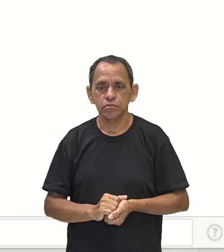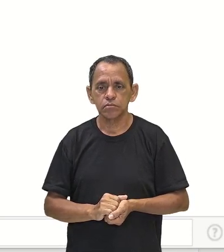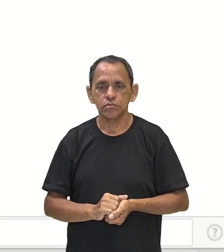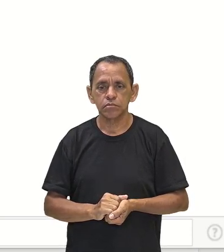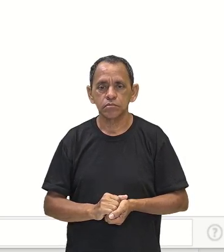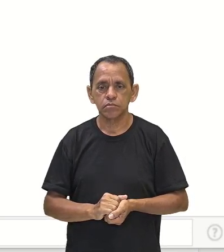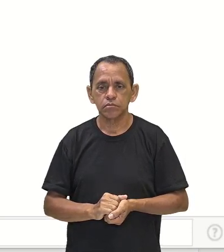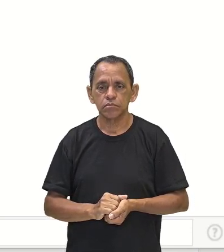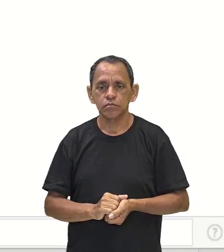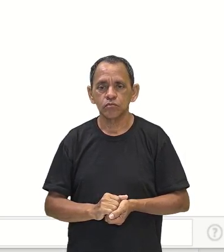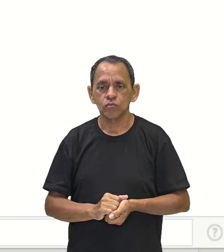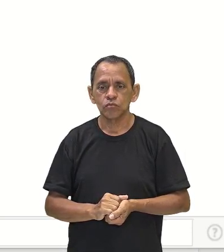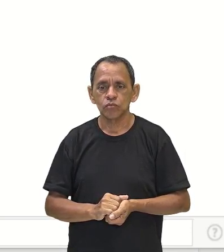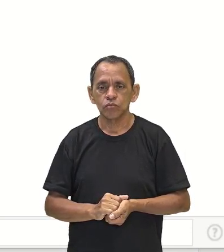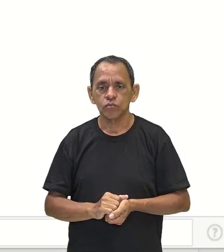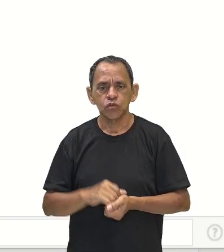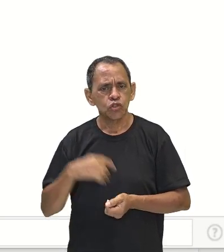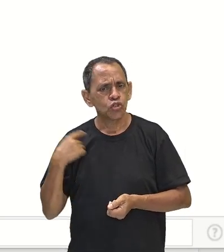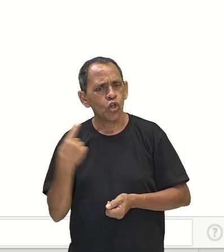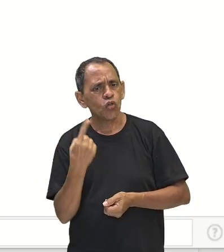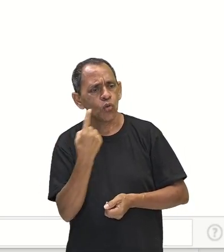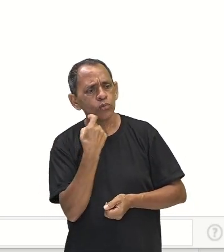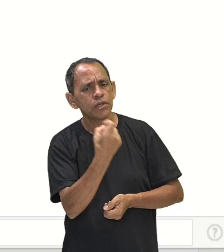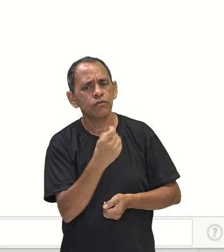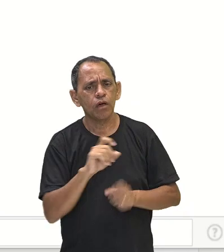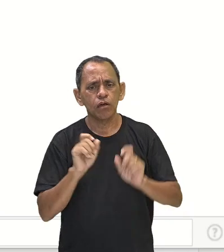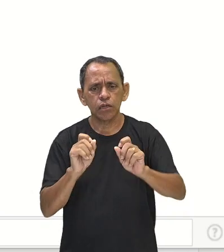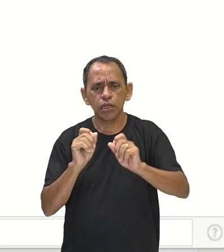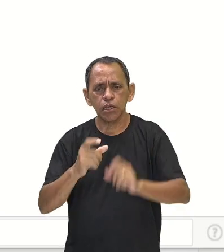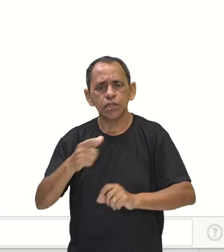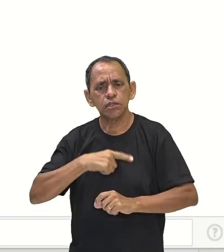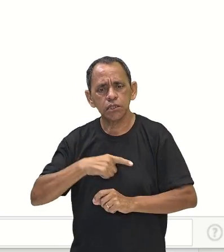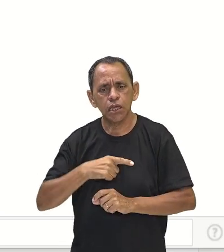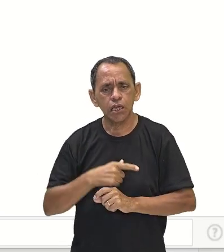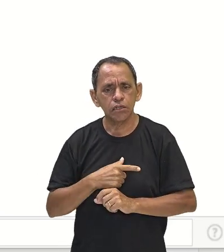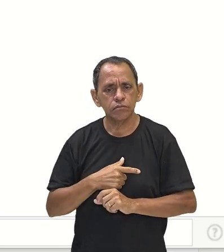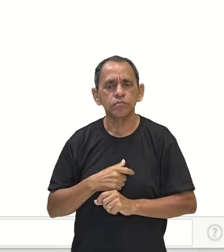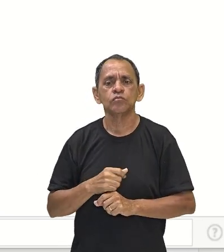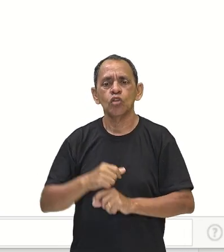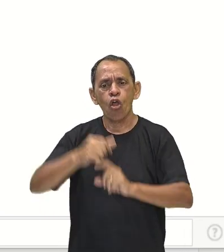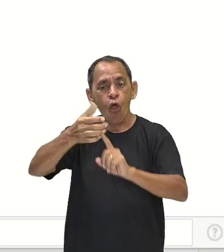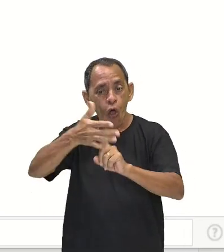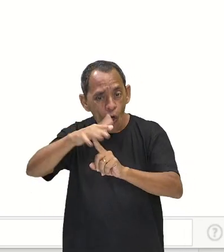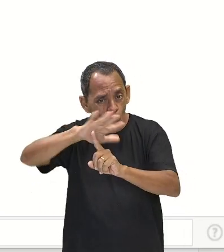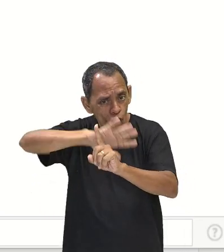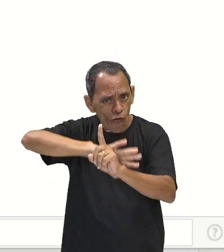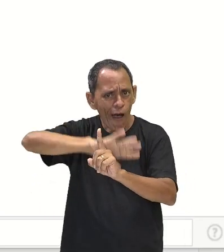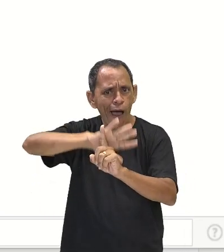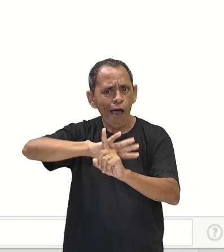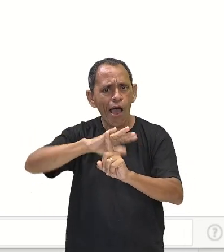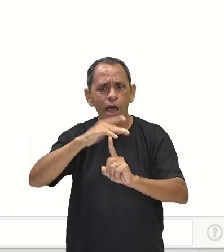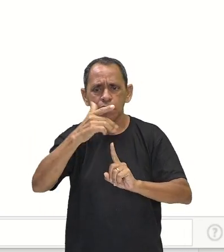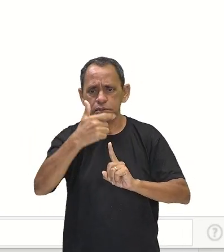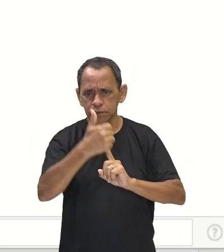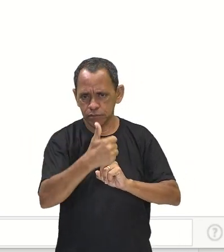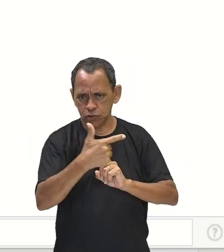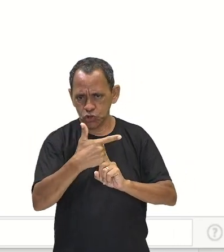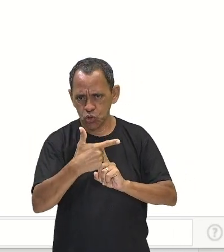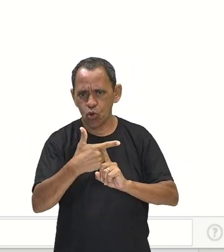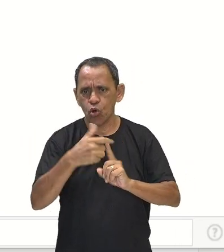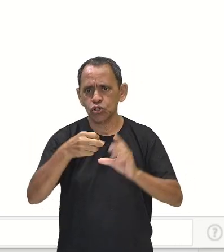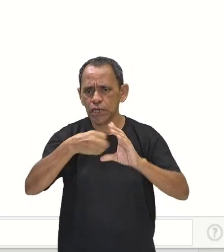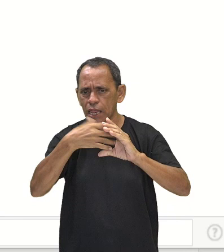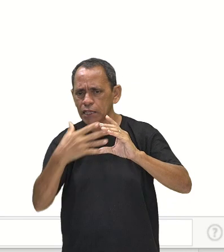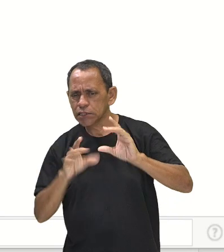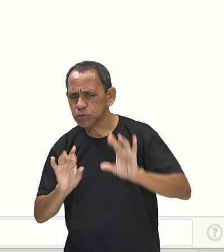nós vamos observar que ele vai possuir 12 faces, correto? Característica especial do